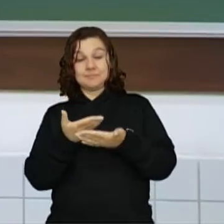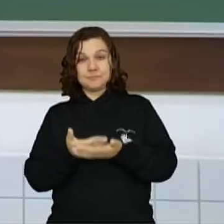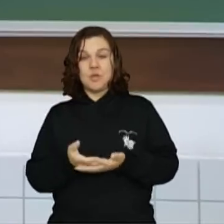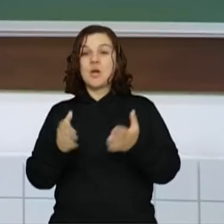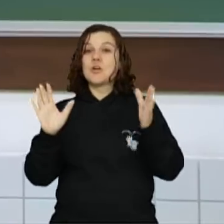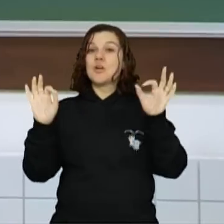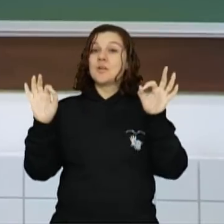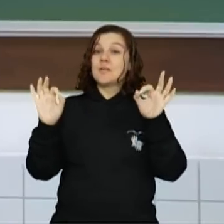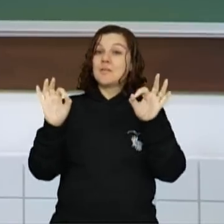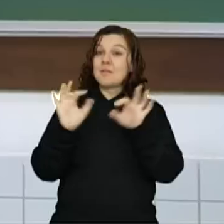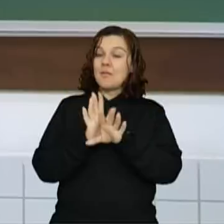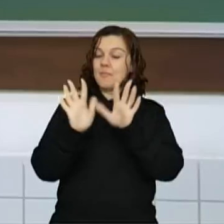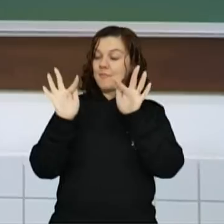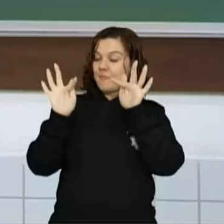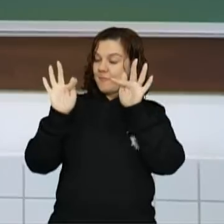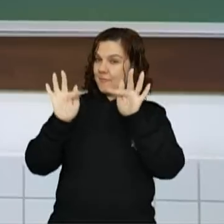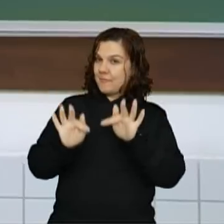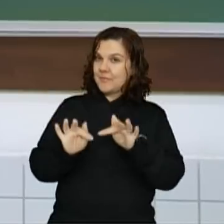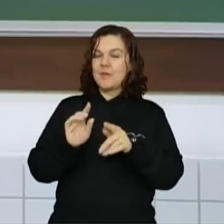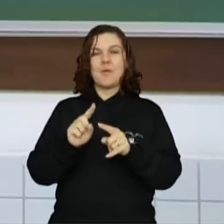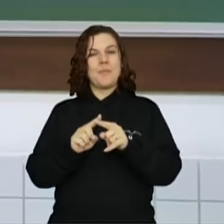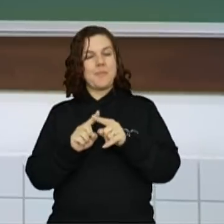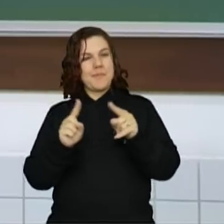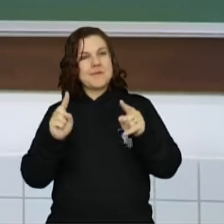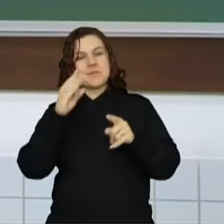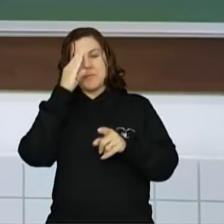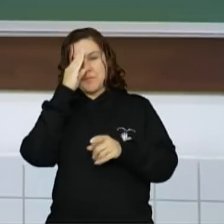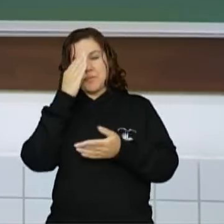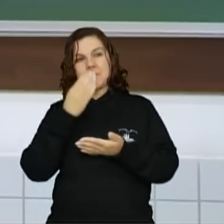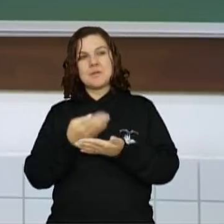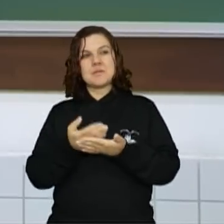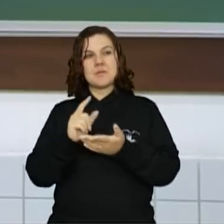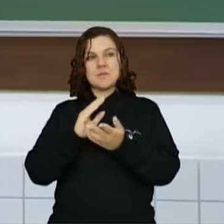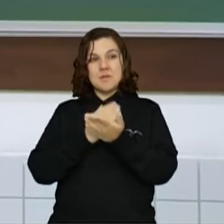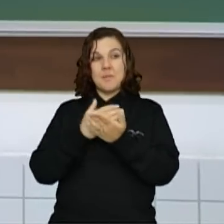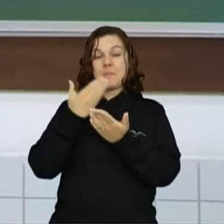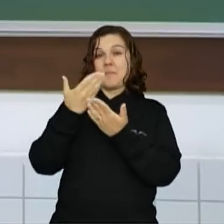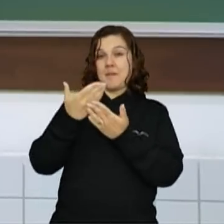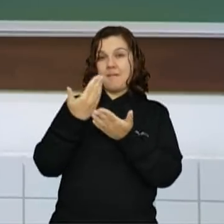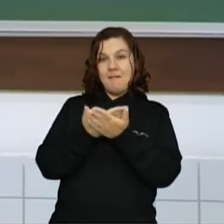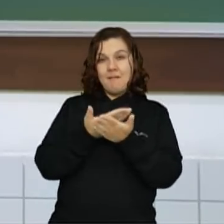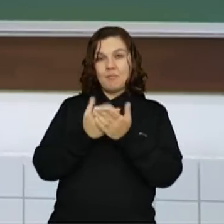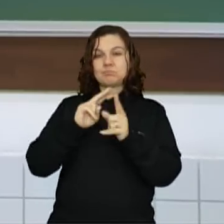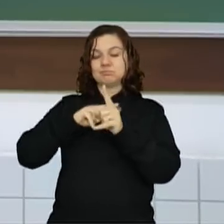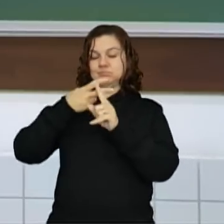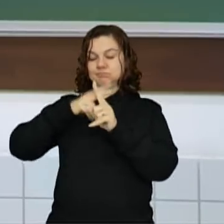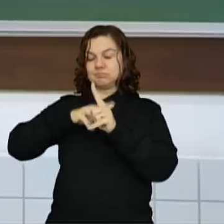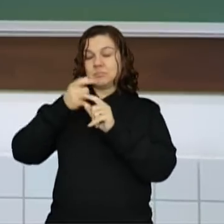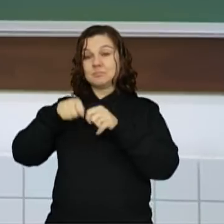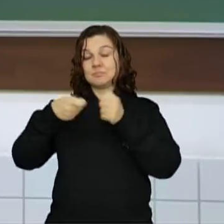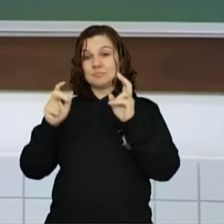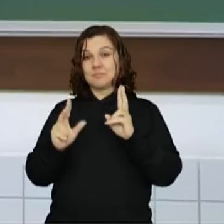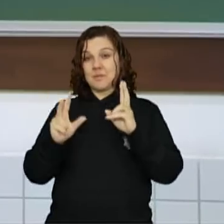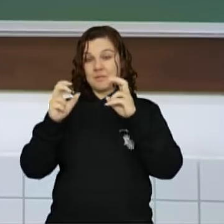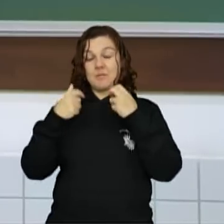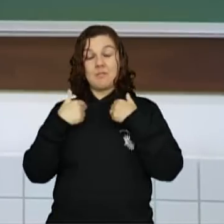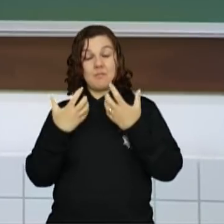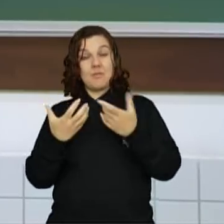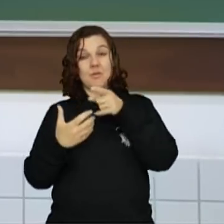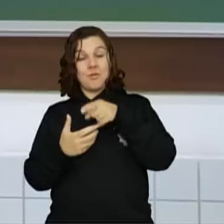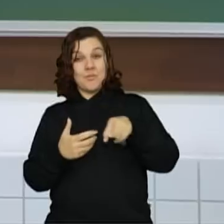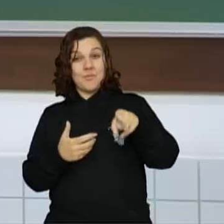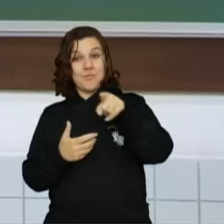praticamente nós estamos finalizando, mas eu acredito que nós teremos mais aulas sobre esse assunto e eu quero que